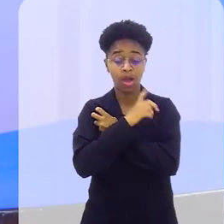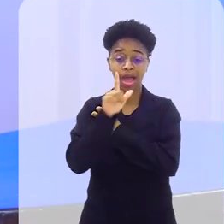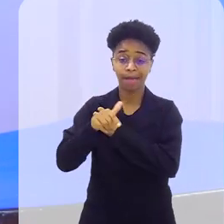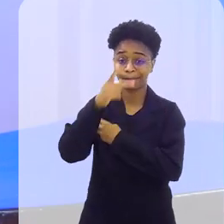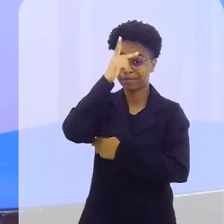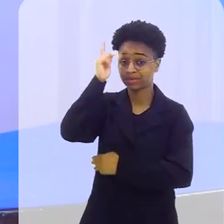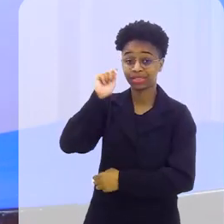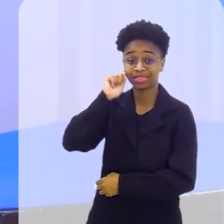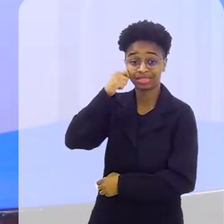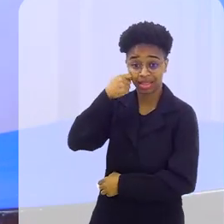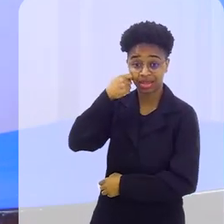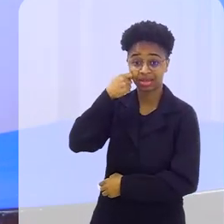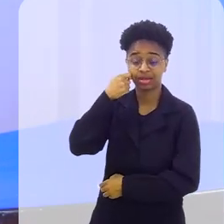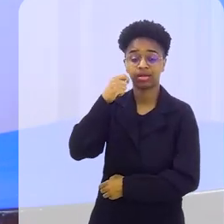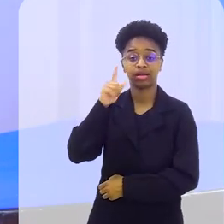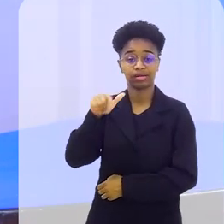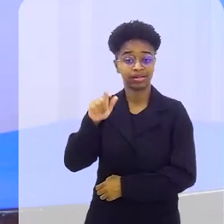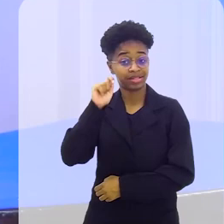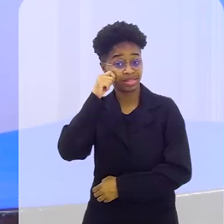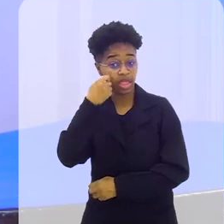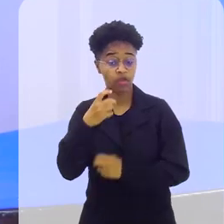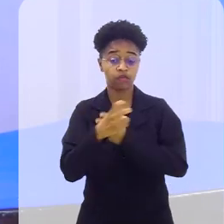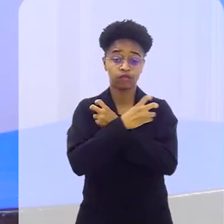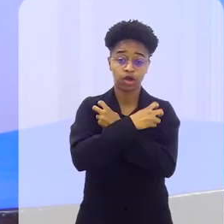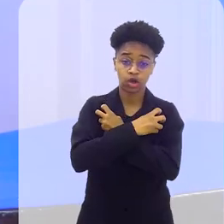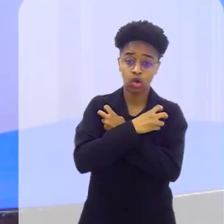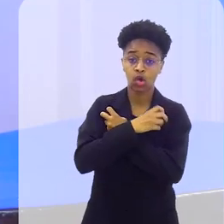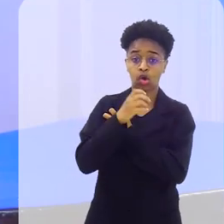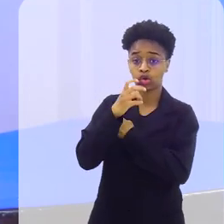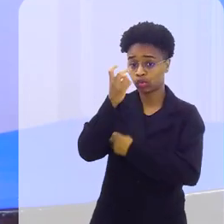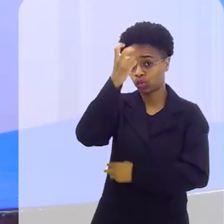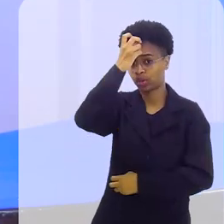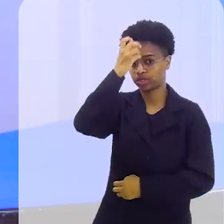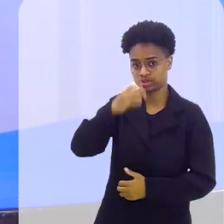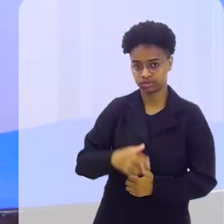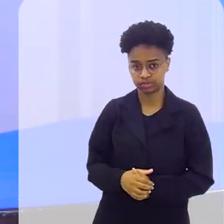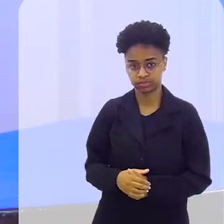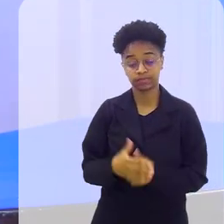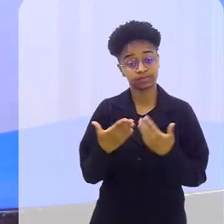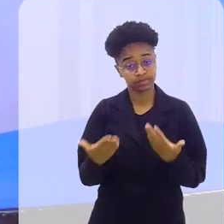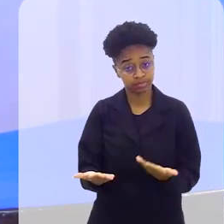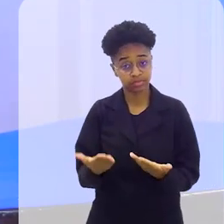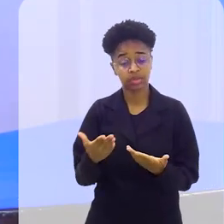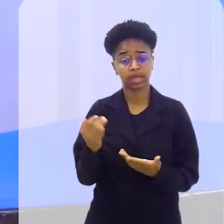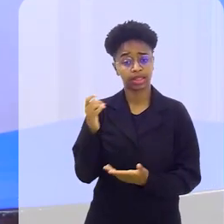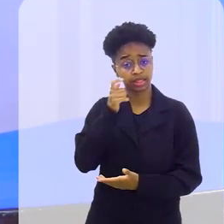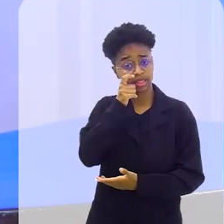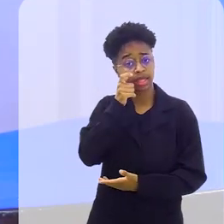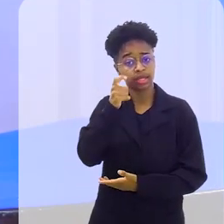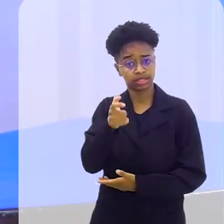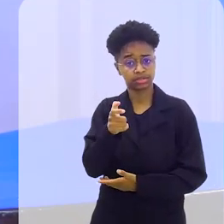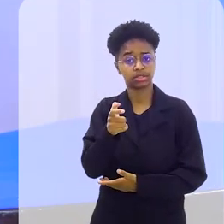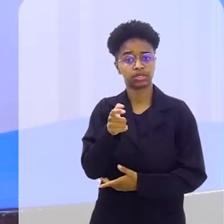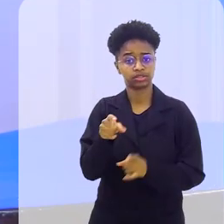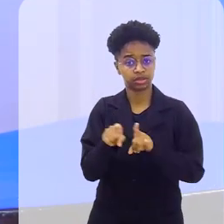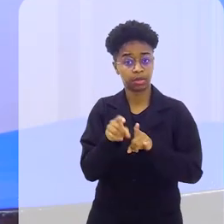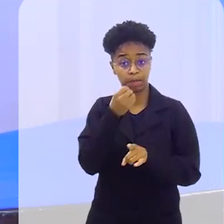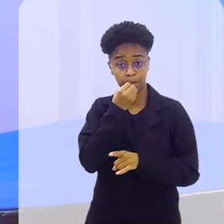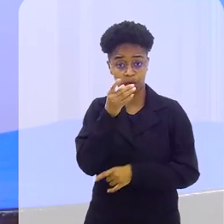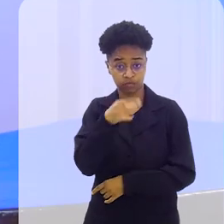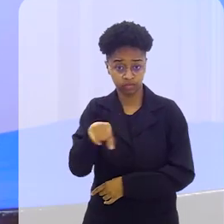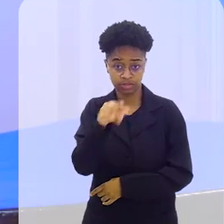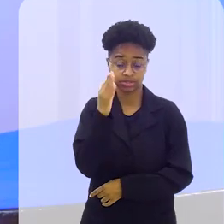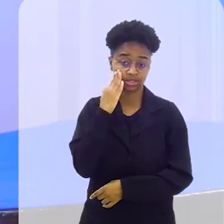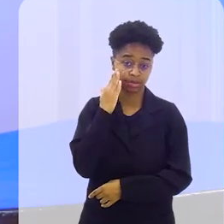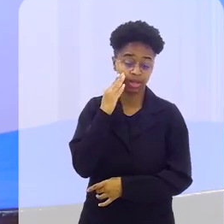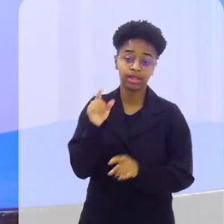faraós negros. Foram negros, foram faraós do Baixo e do Alto Egito. Isso é muito interessante e é bom que